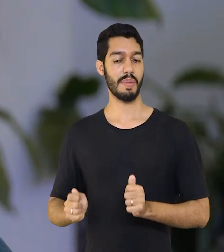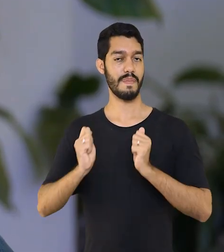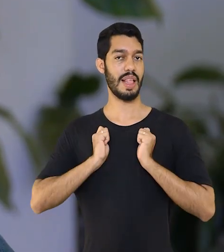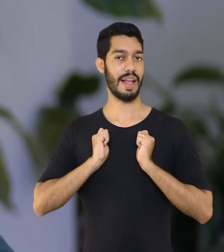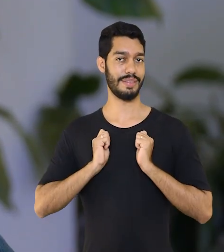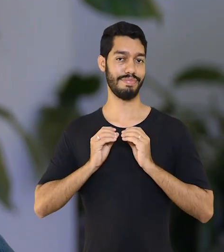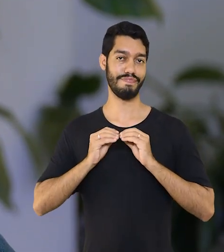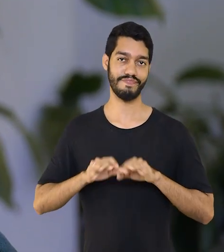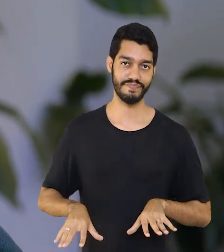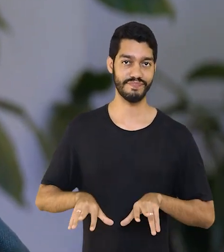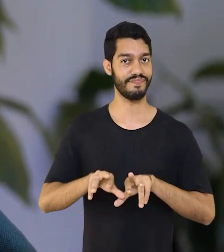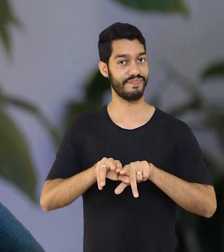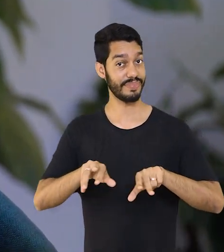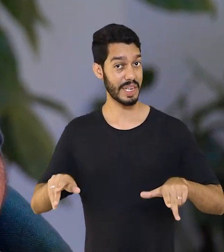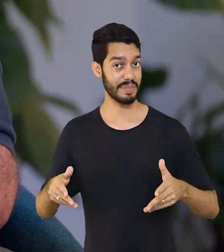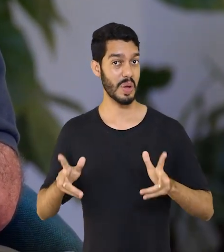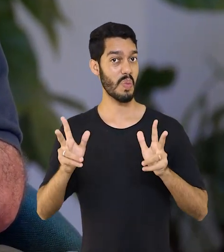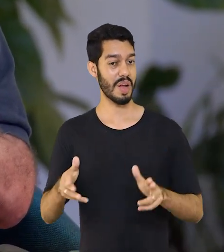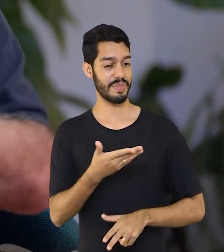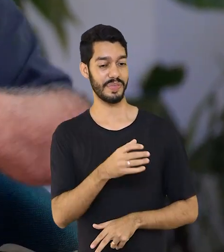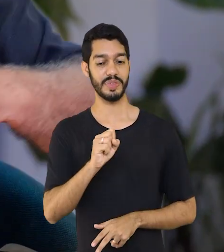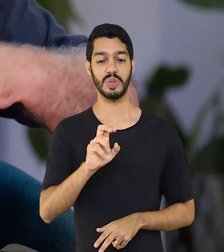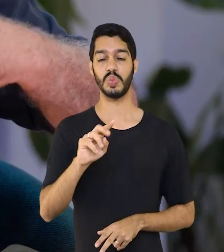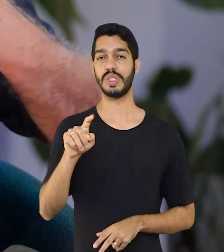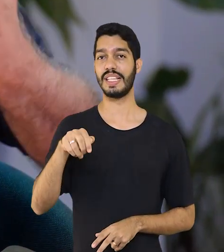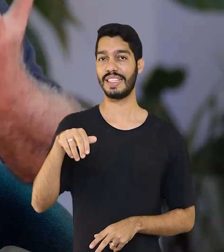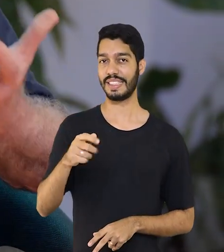efeitos no sentido de uma eficiência que a Suzana mencionou?